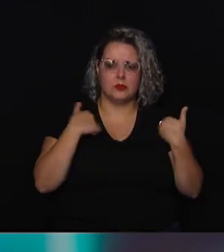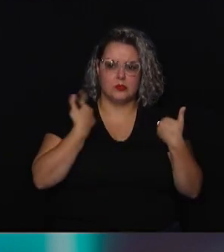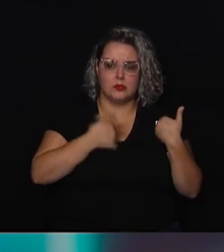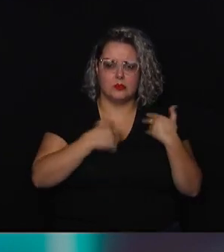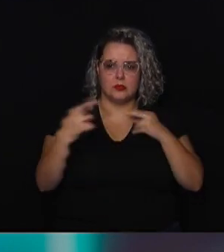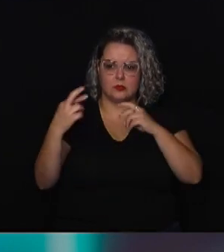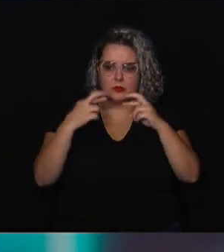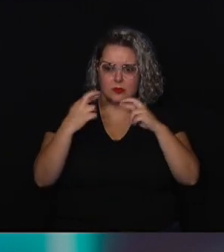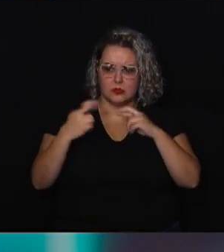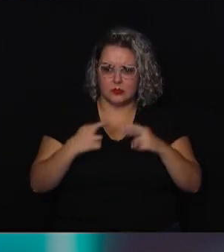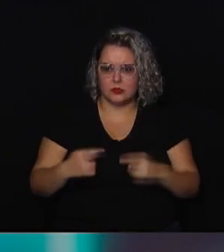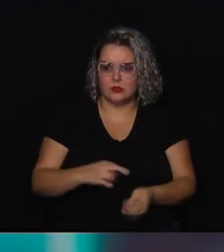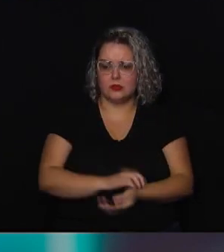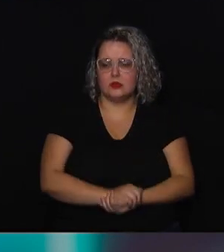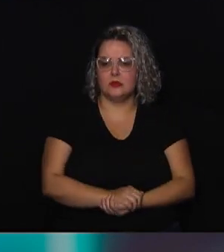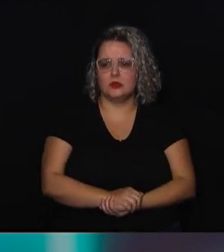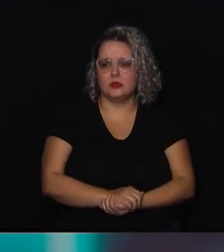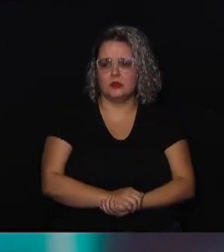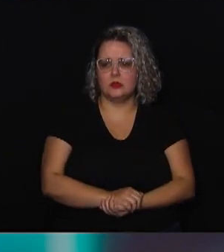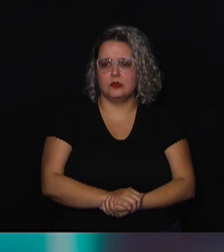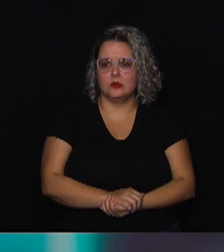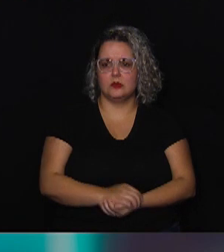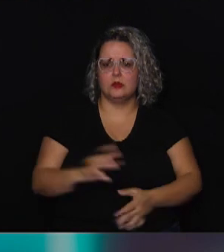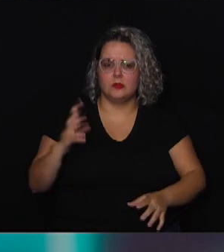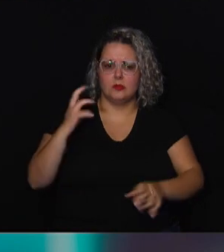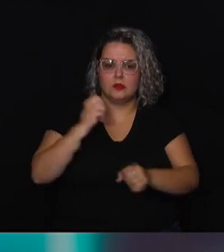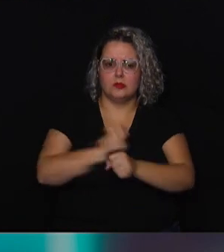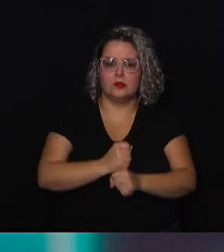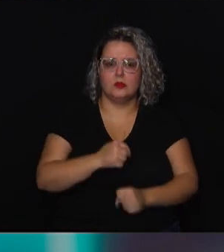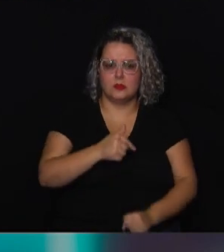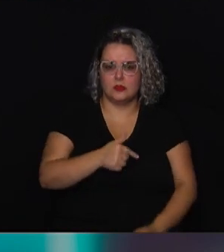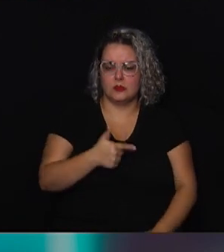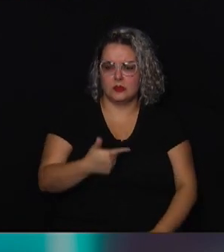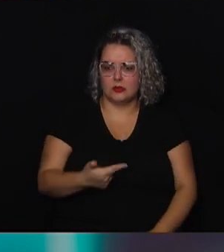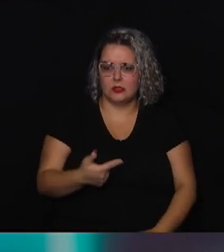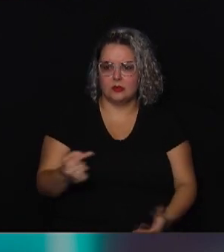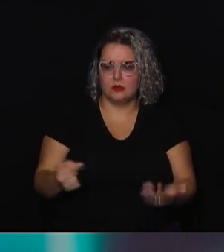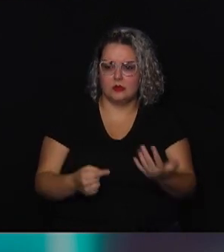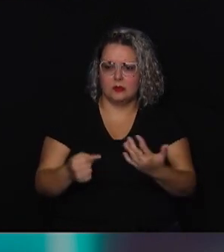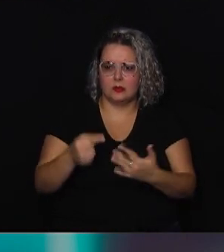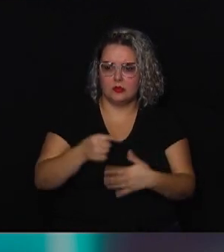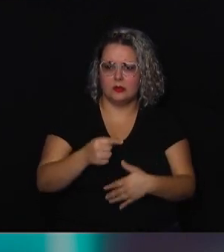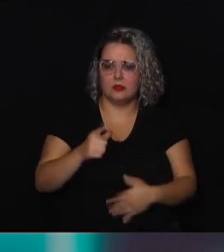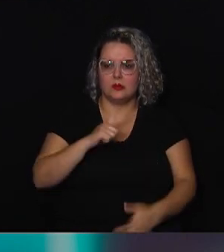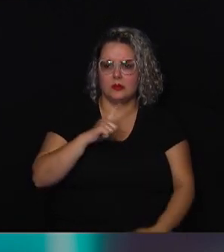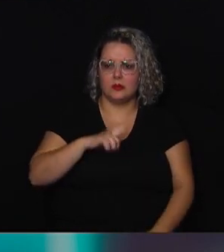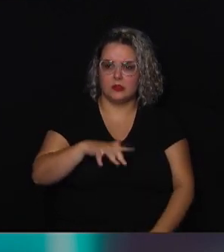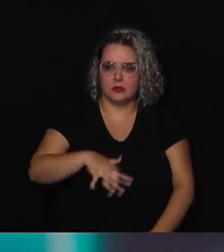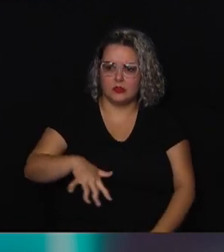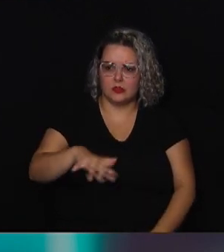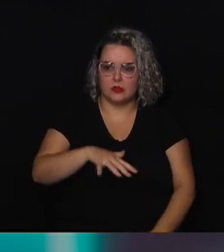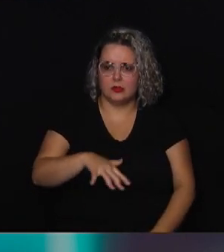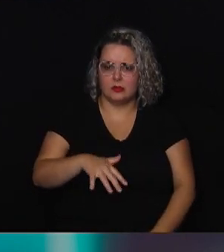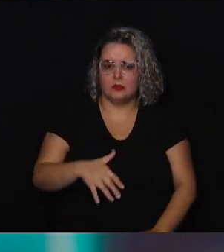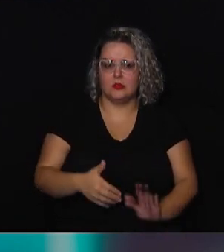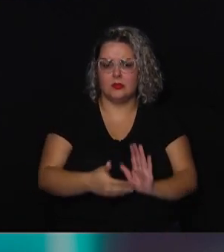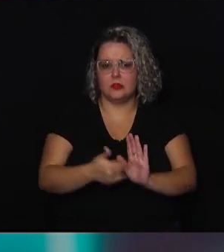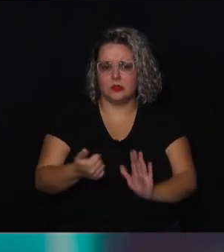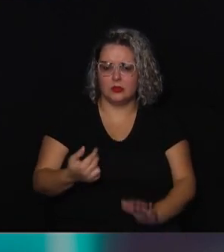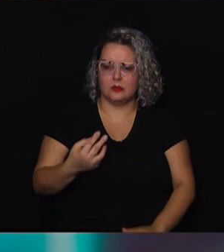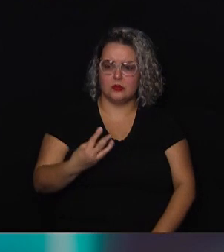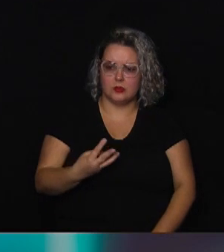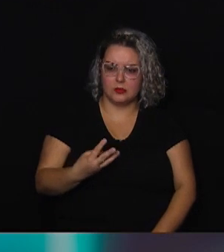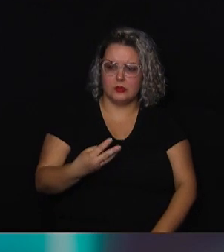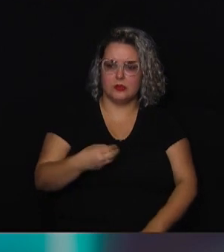monitoramento. Então, do total de 72 indicadores que constam da nossa PAS, nós excluímos 3